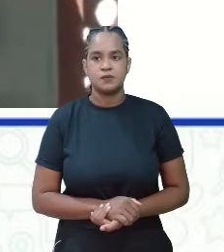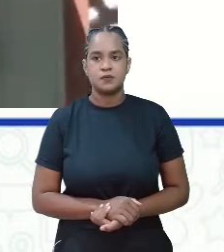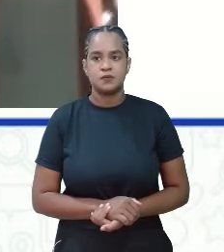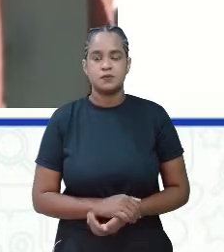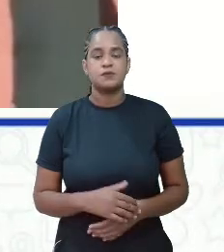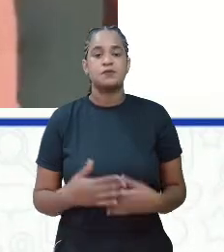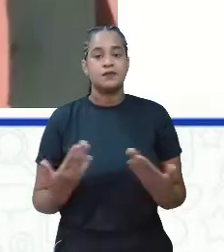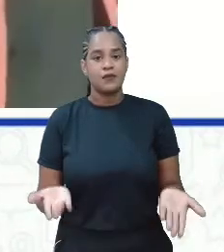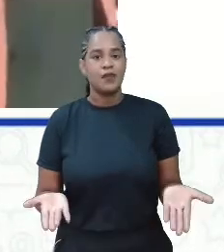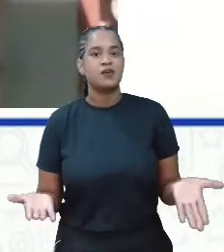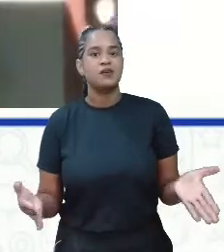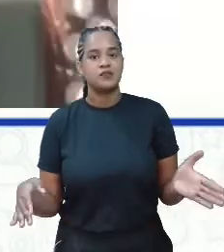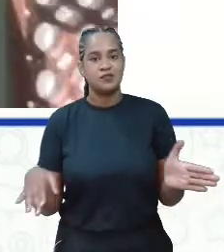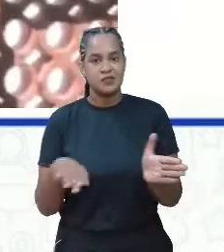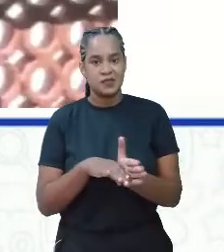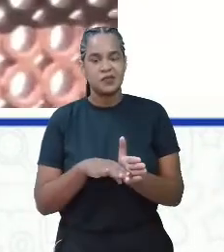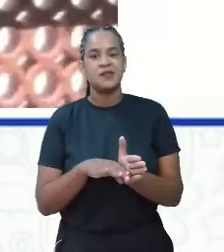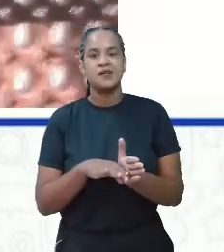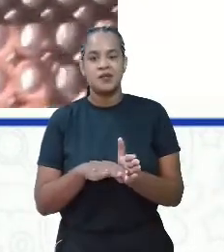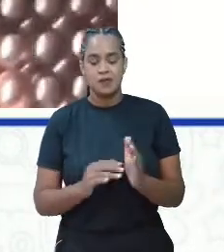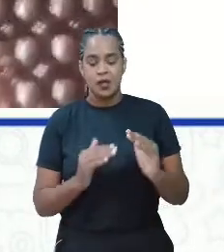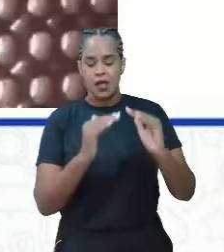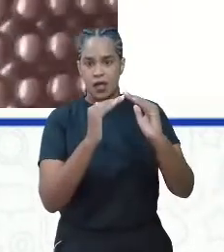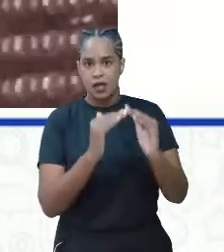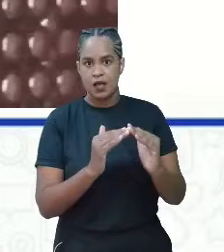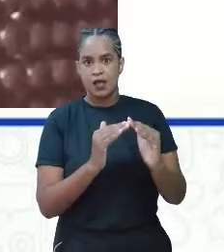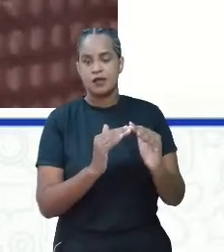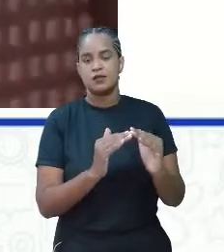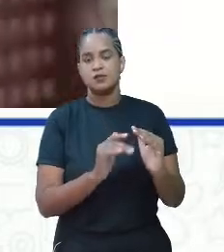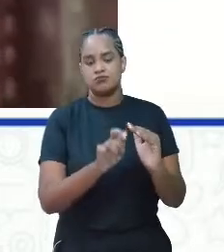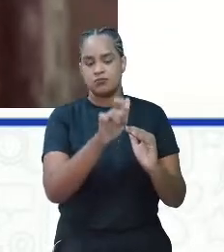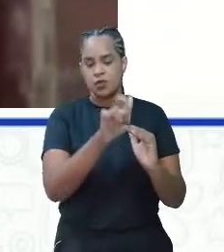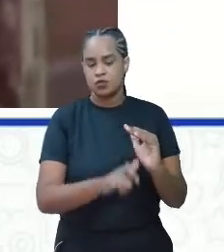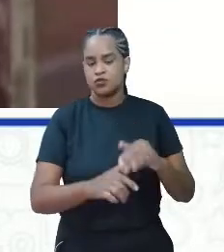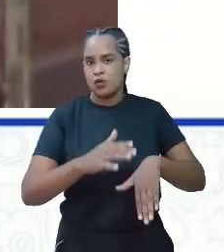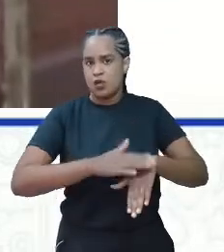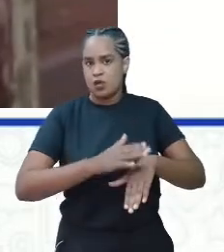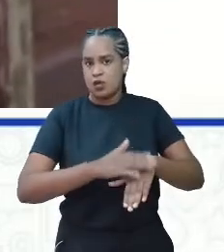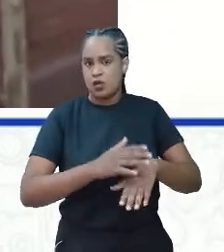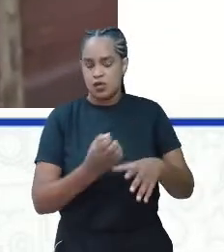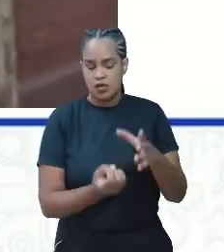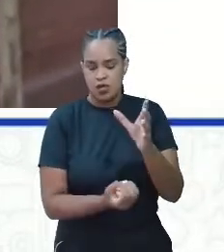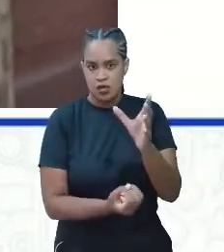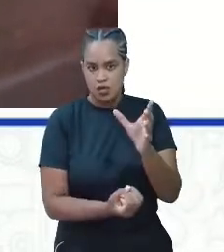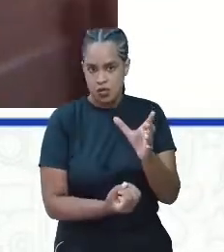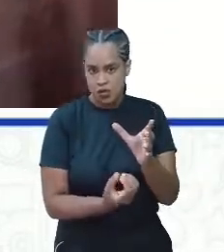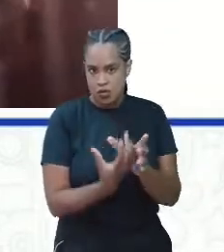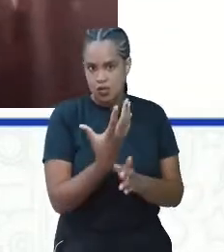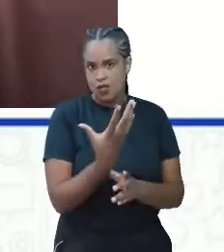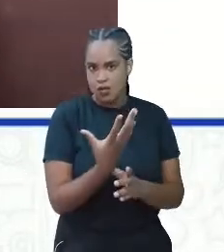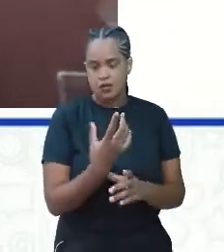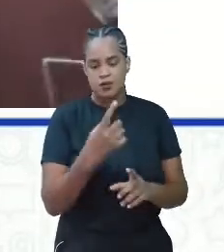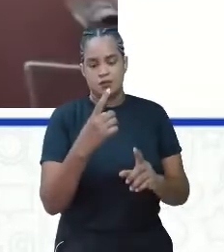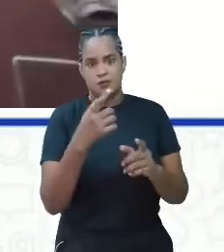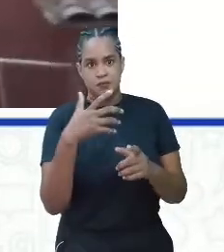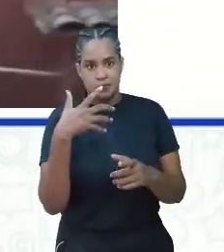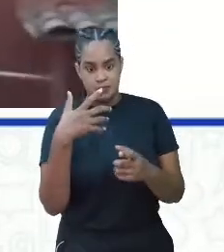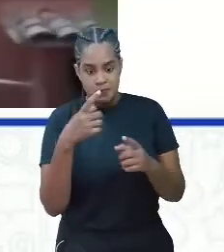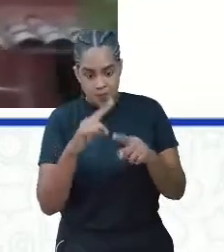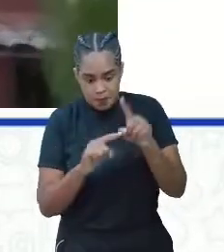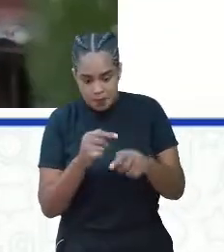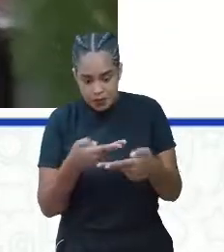Estamos chegando aqui na casa do luthier, Paulo Sérgio Luthier. A gente